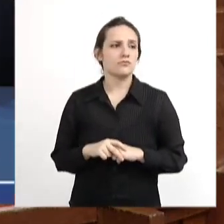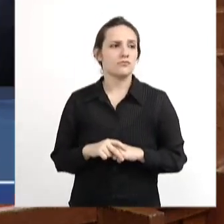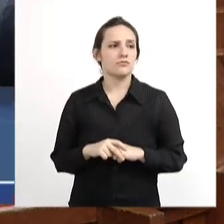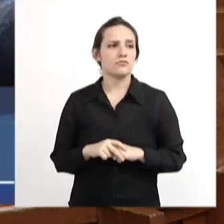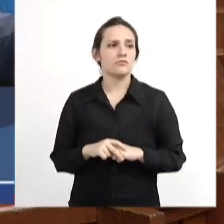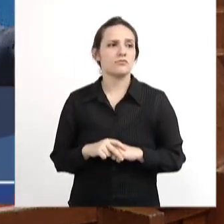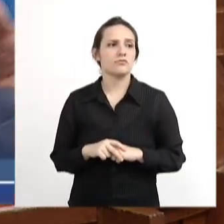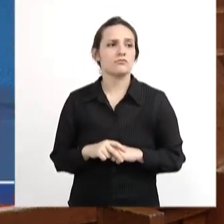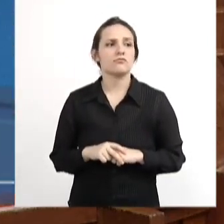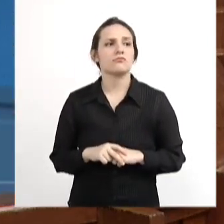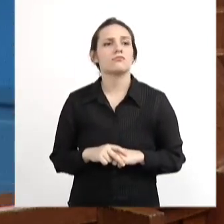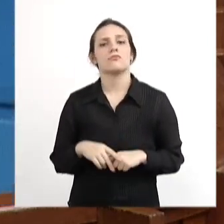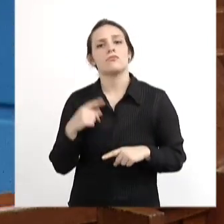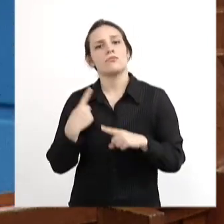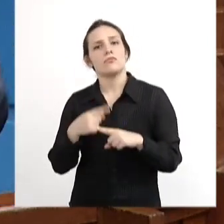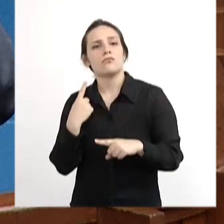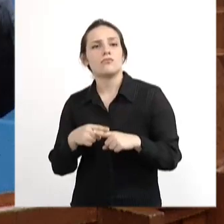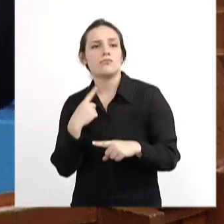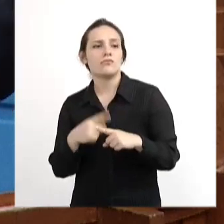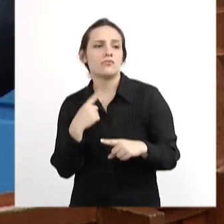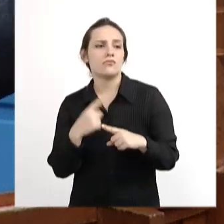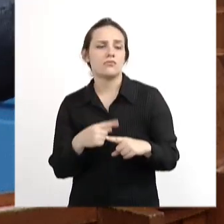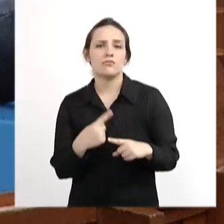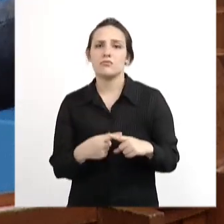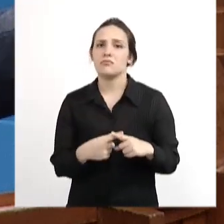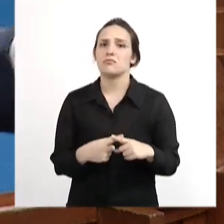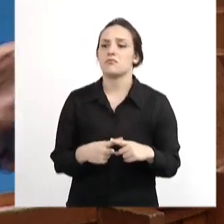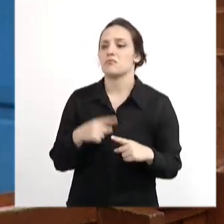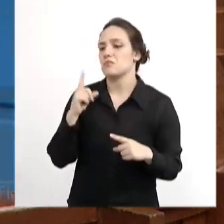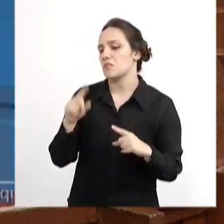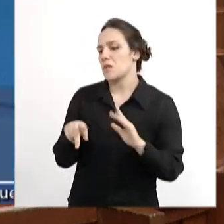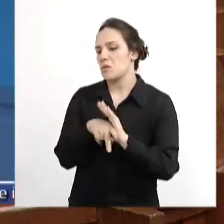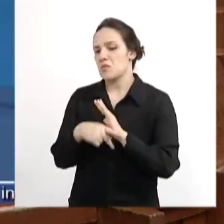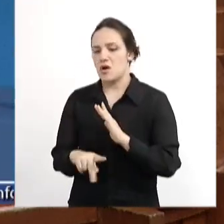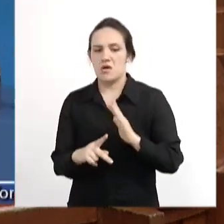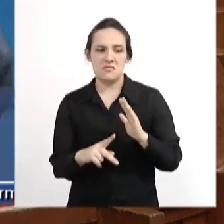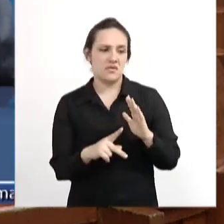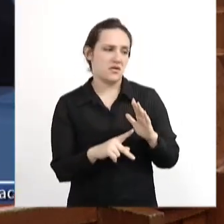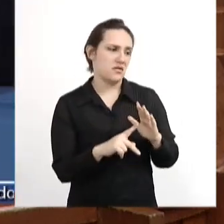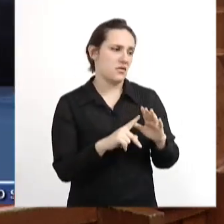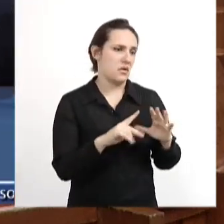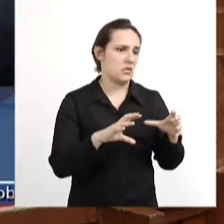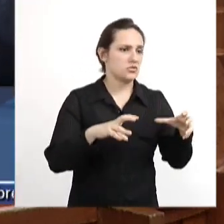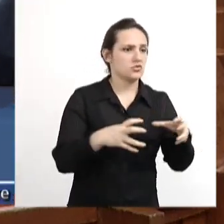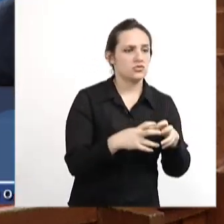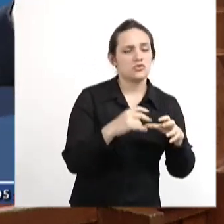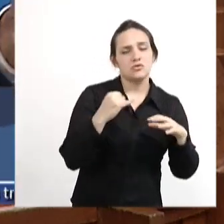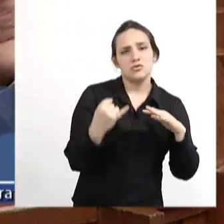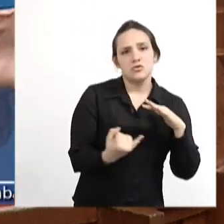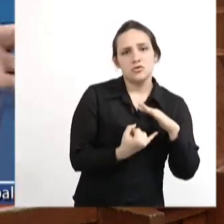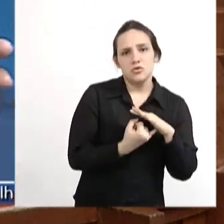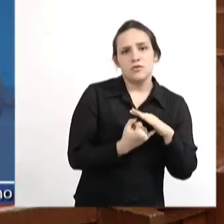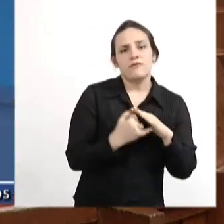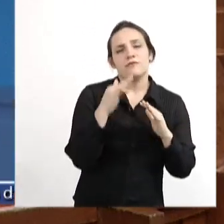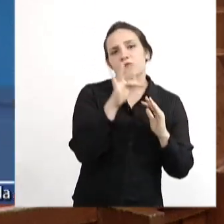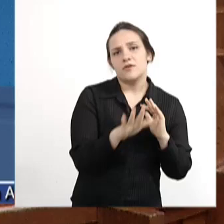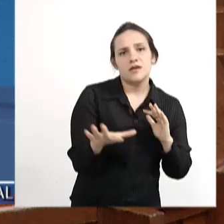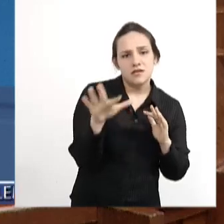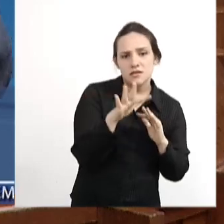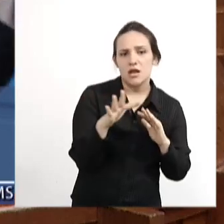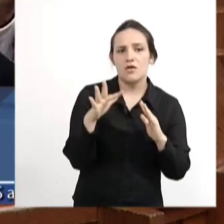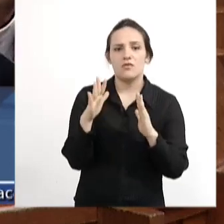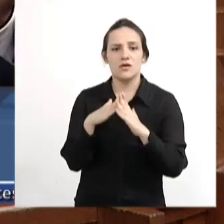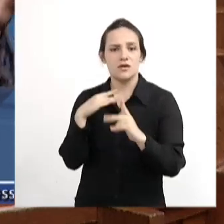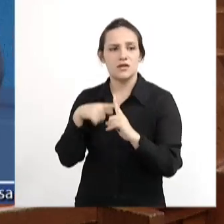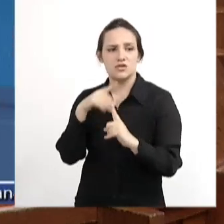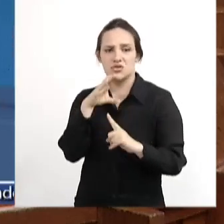através de órgãos federais, através de órgãos da Igreja Católica, através de órgãos de ideais,